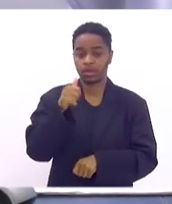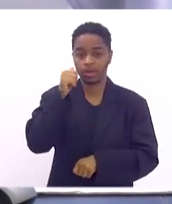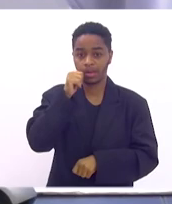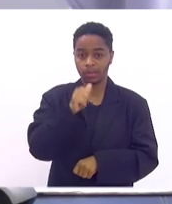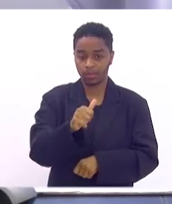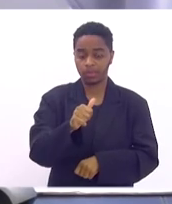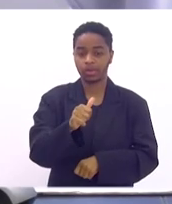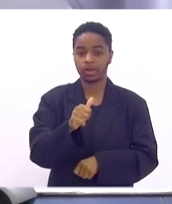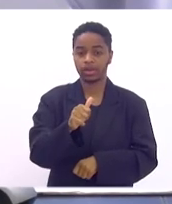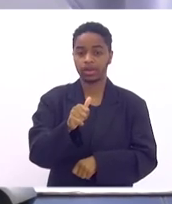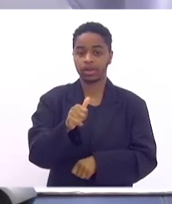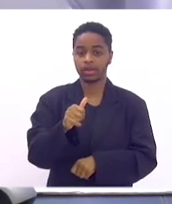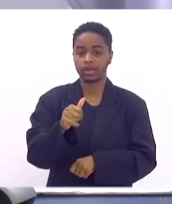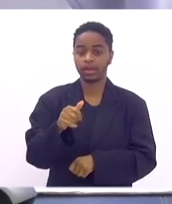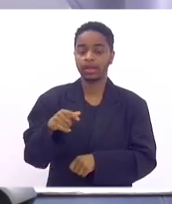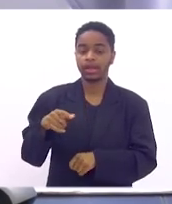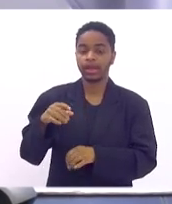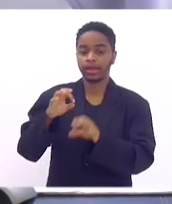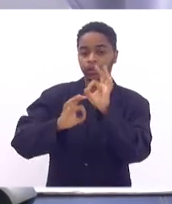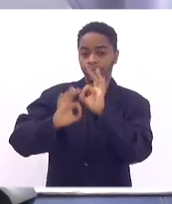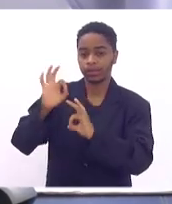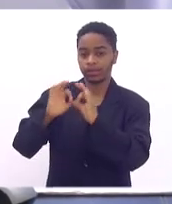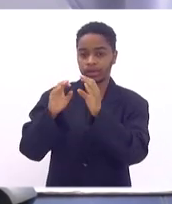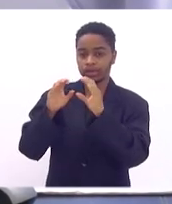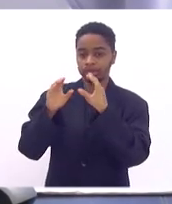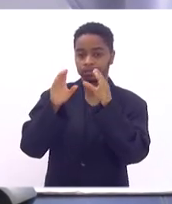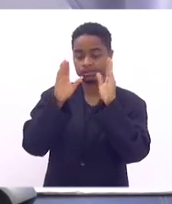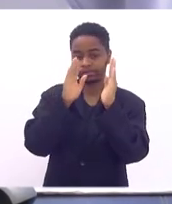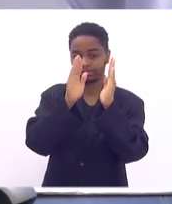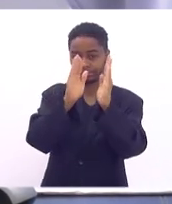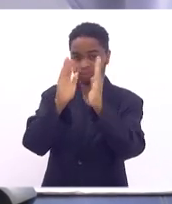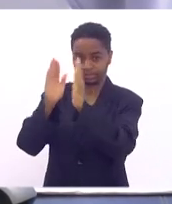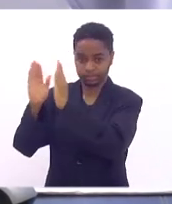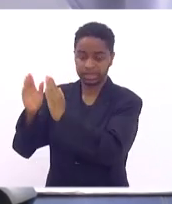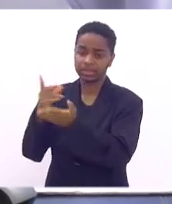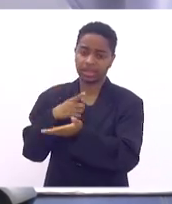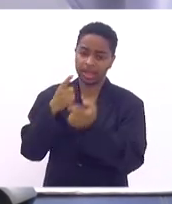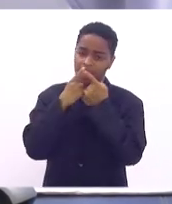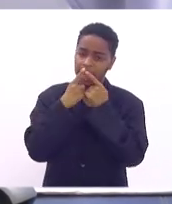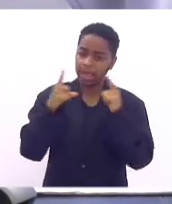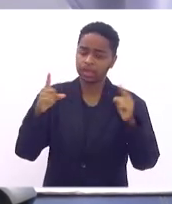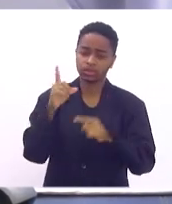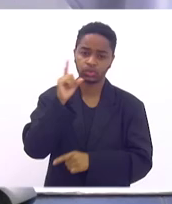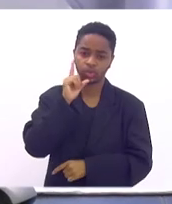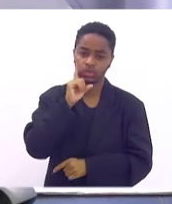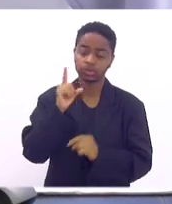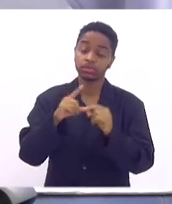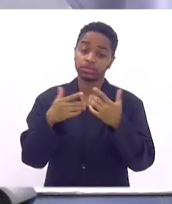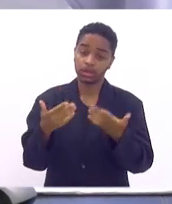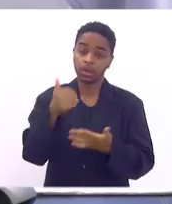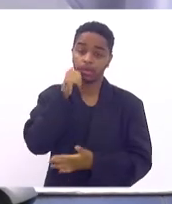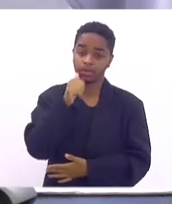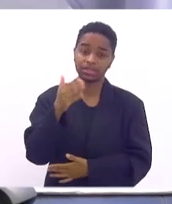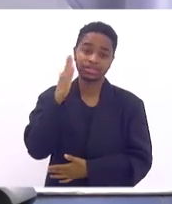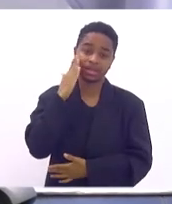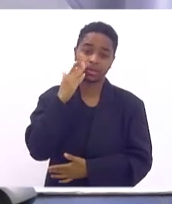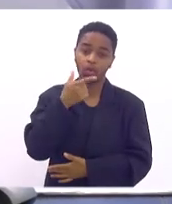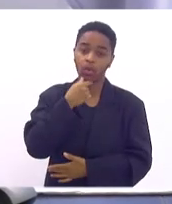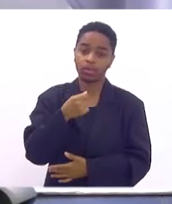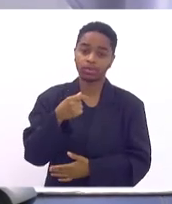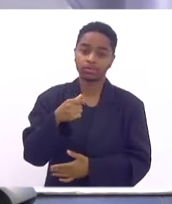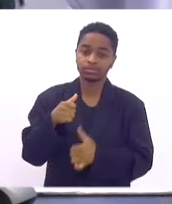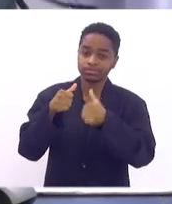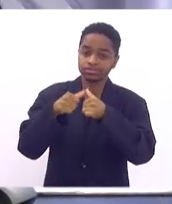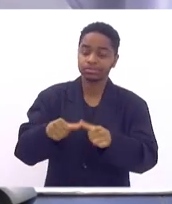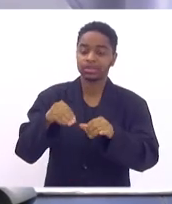vê a sequência dos enlatados, que era inclusive objeto de reclamação do dia a dia, ela tem a certeza que ele está dentro da casa. Ou